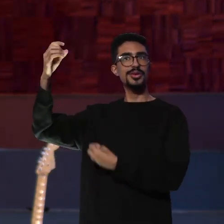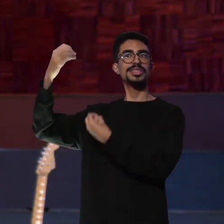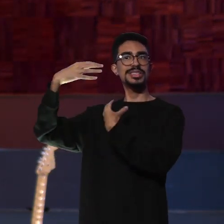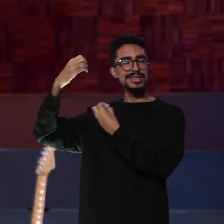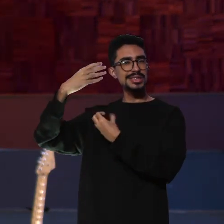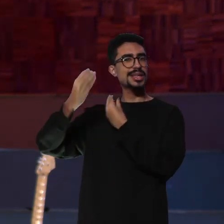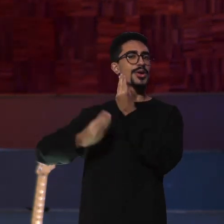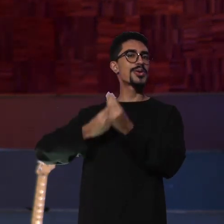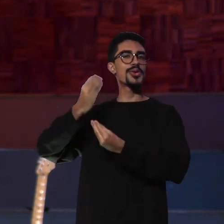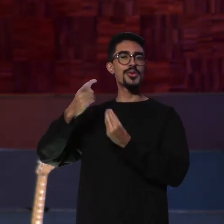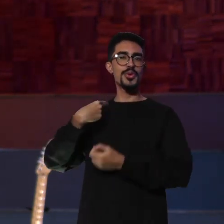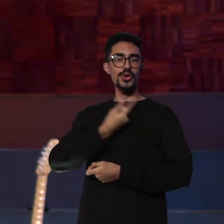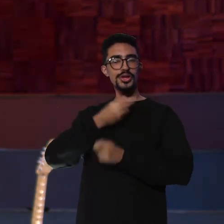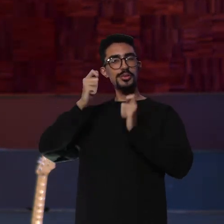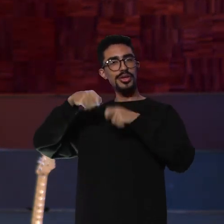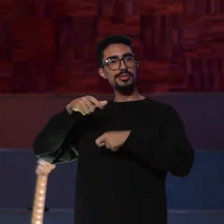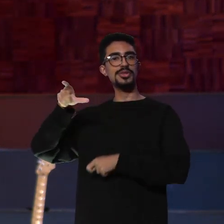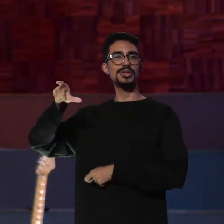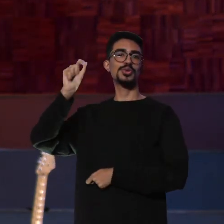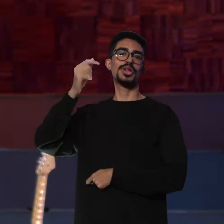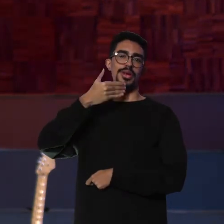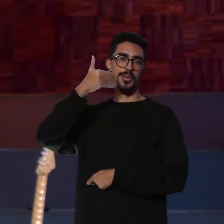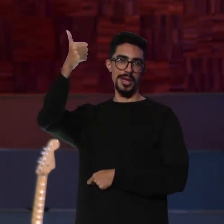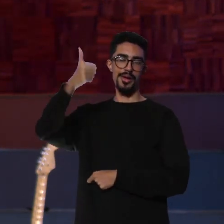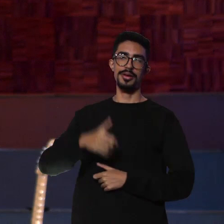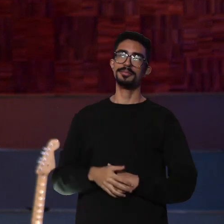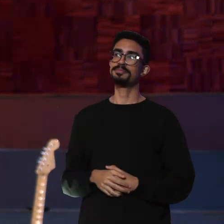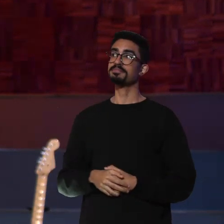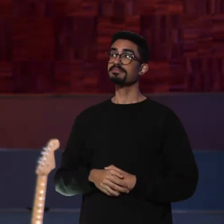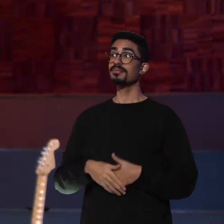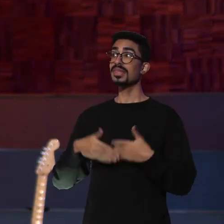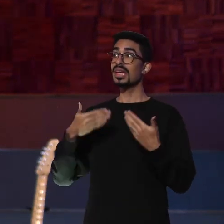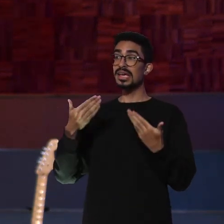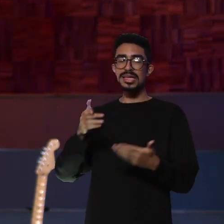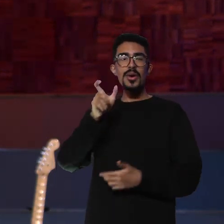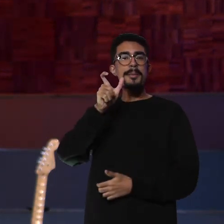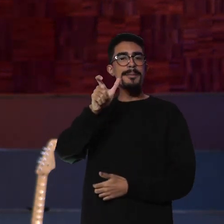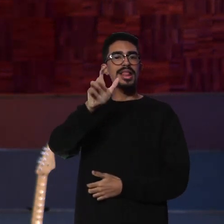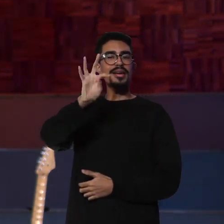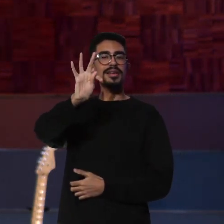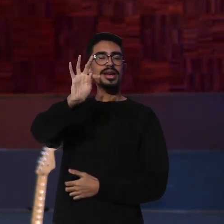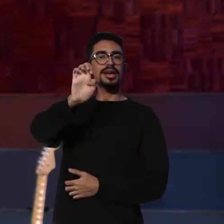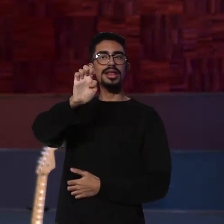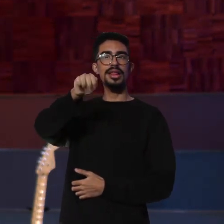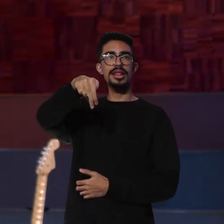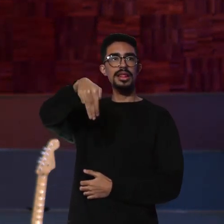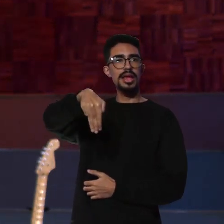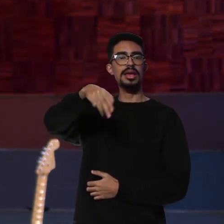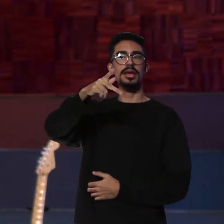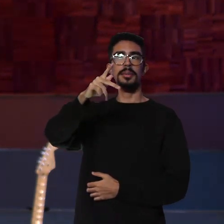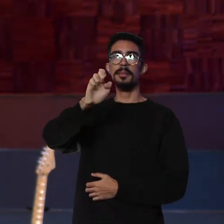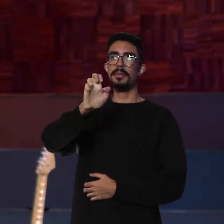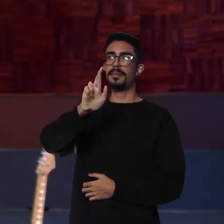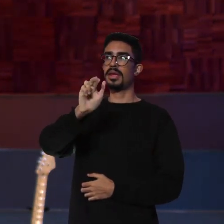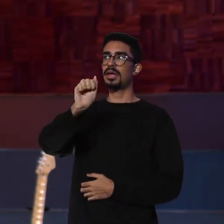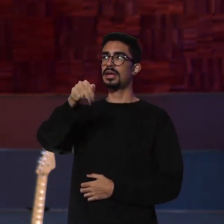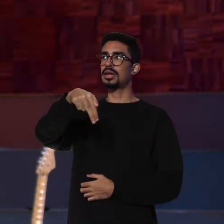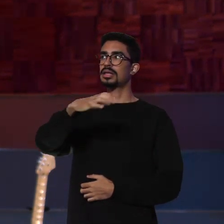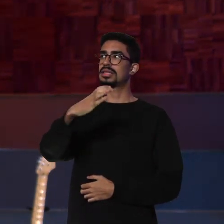não. E sabe, a temperança do Espírito, ou esse equilíbrio do Espírito, ele